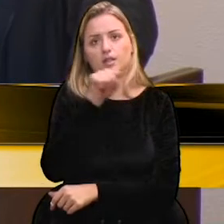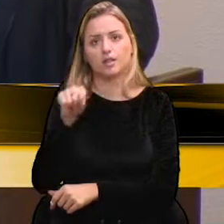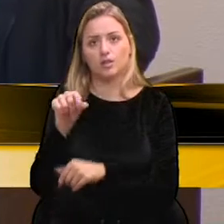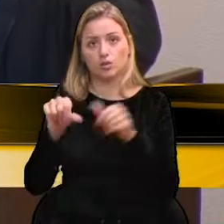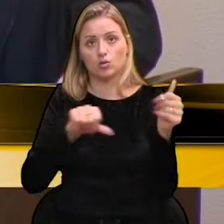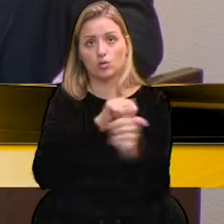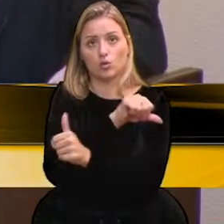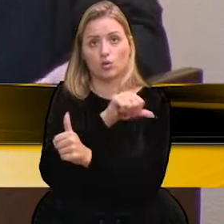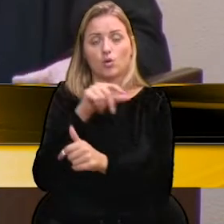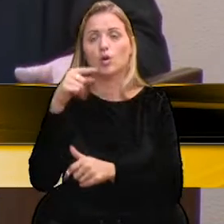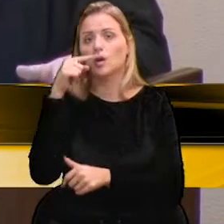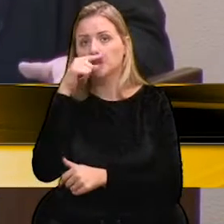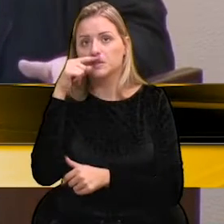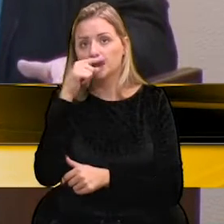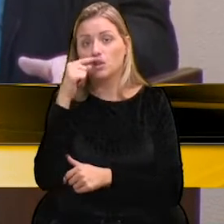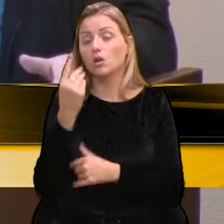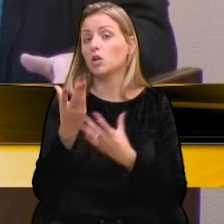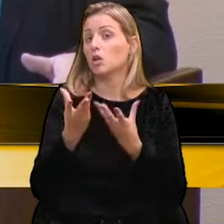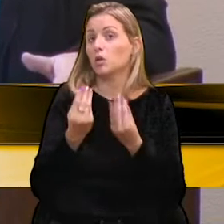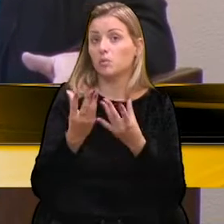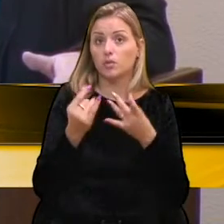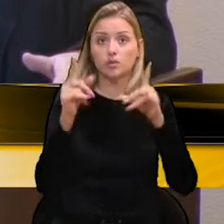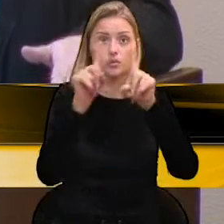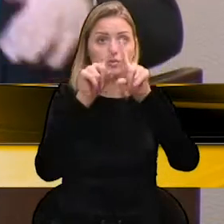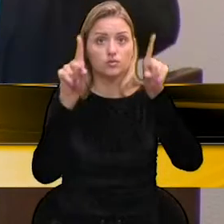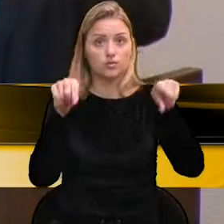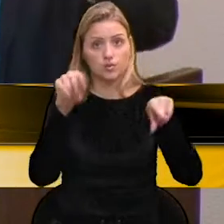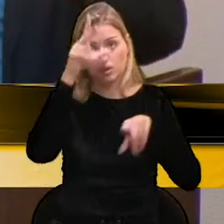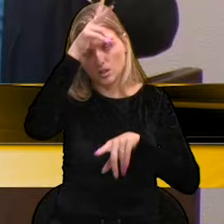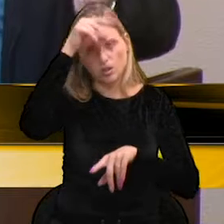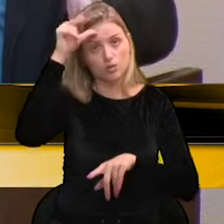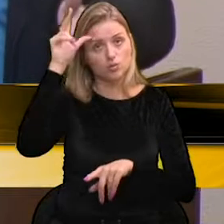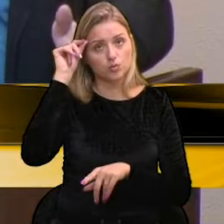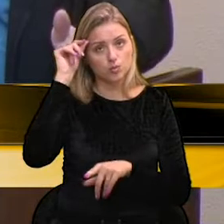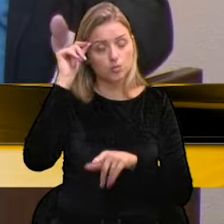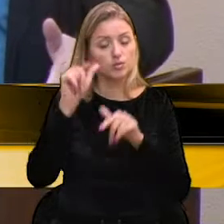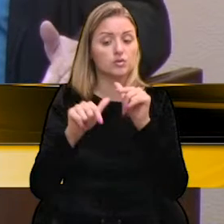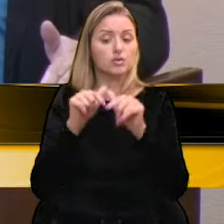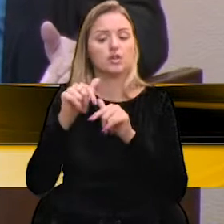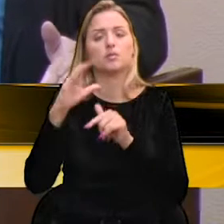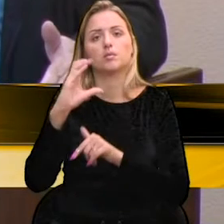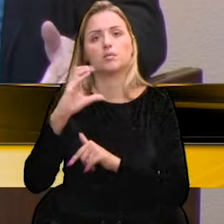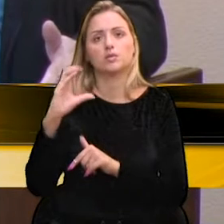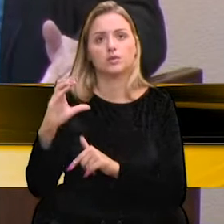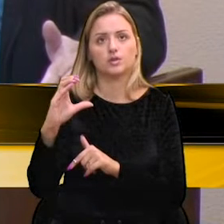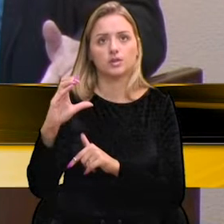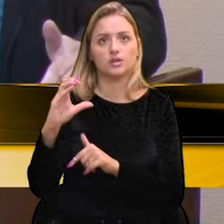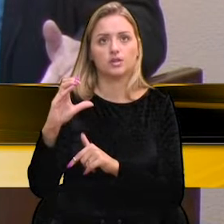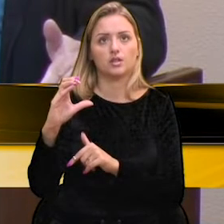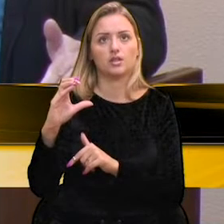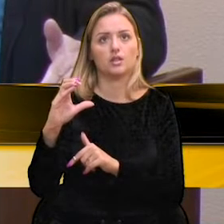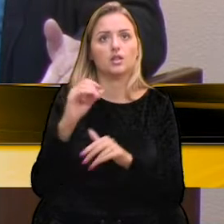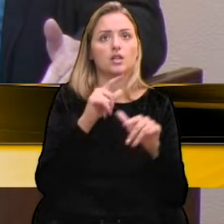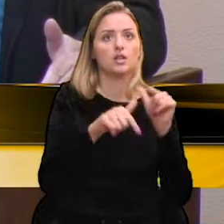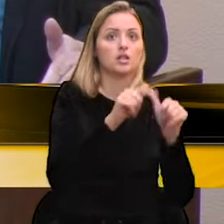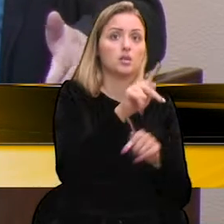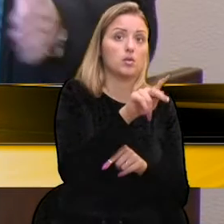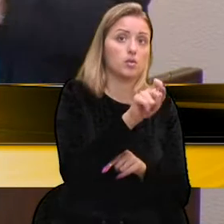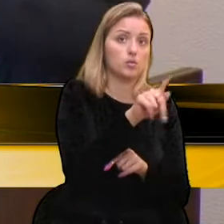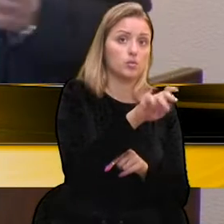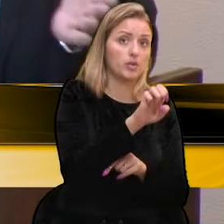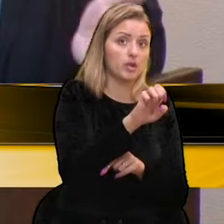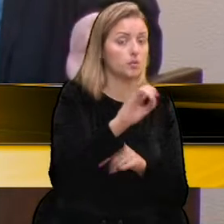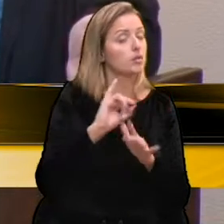Sartori. Muitos servidores que serviram em cargos de confiança ao governo Pepe